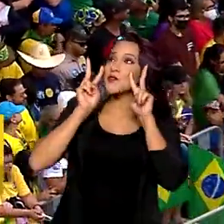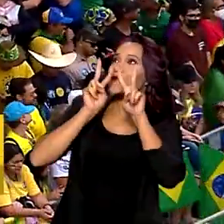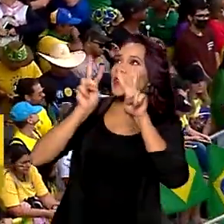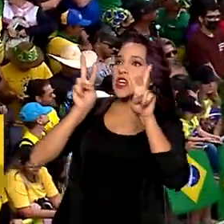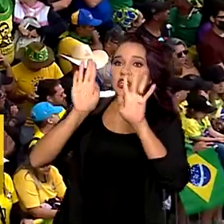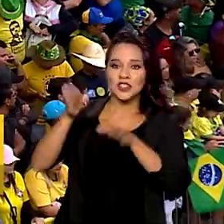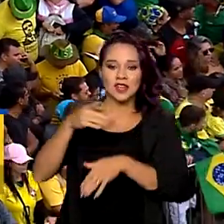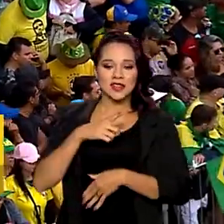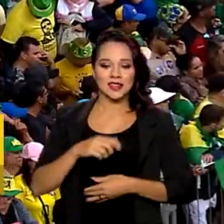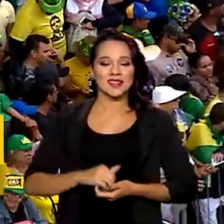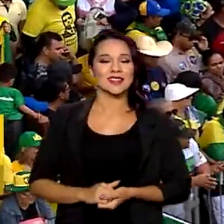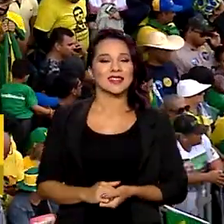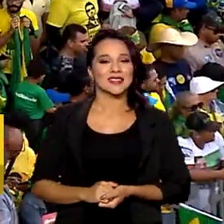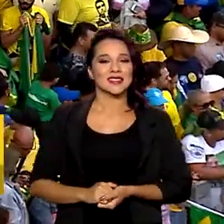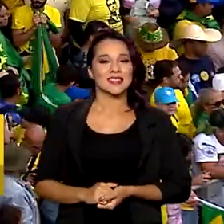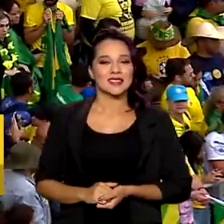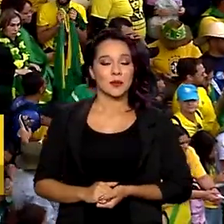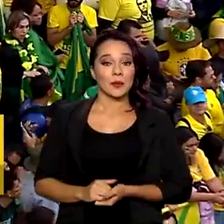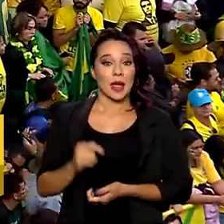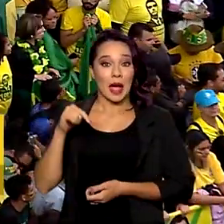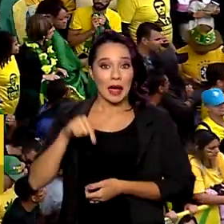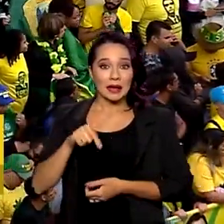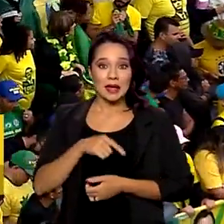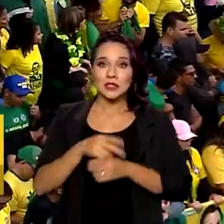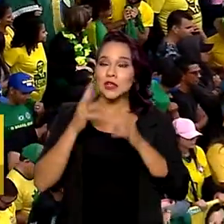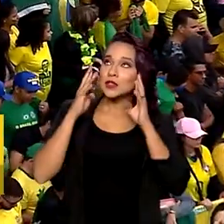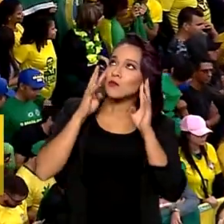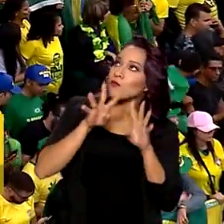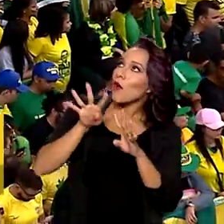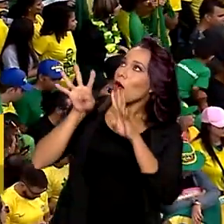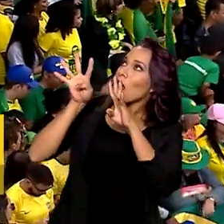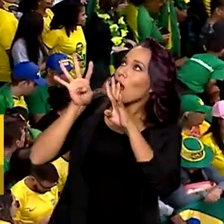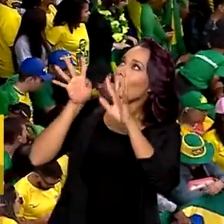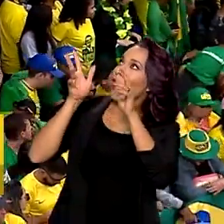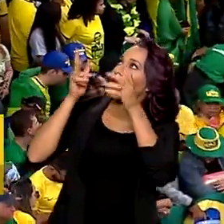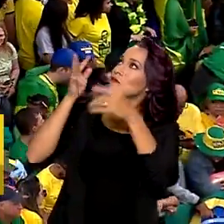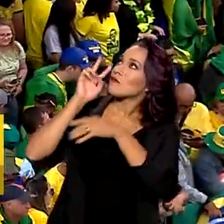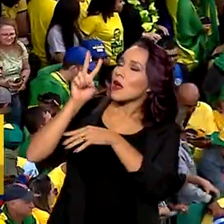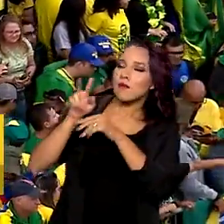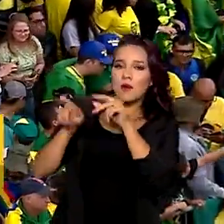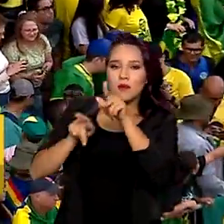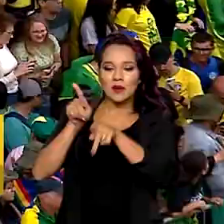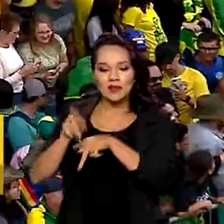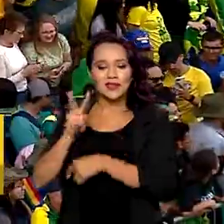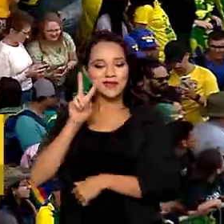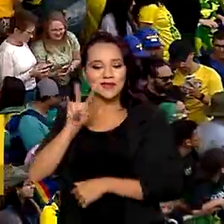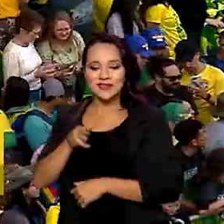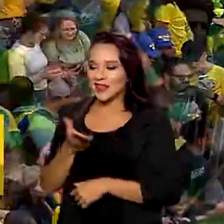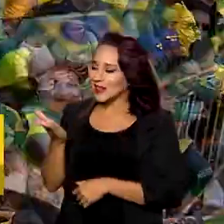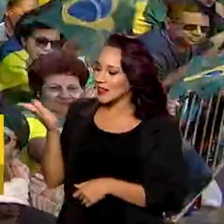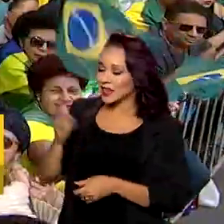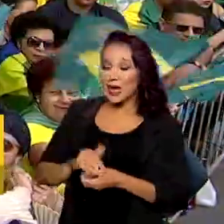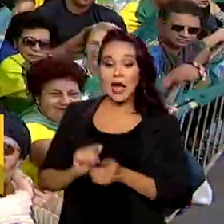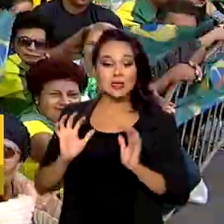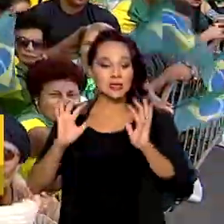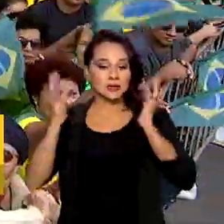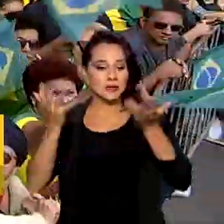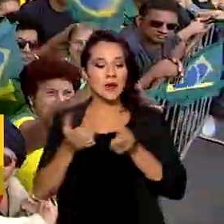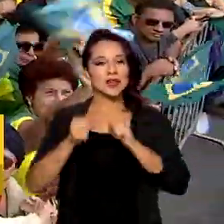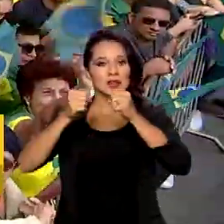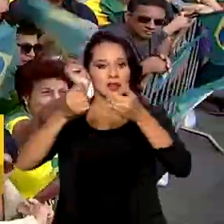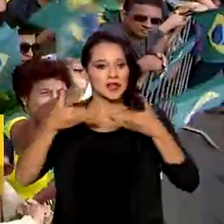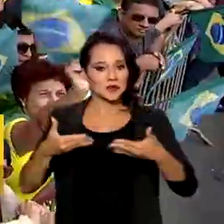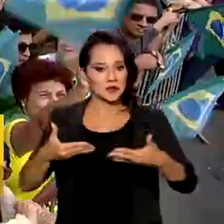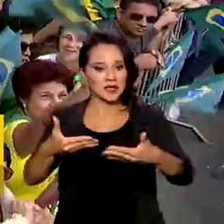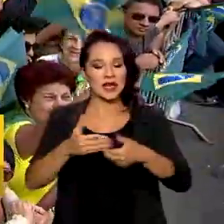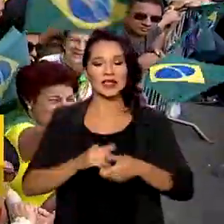imagens aqui de baixo, né? Da terra, a gente fica falando sobre o ar, né? Você vê o público que acompanha aqui a cerimônia na esplanada